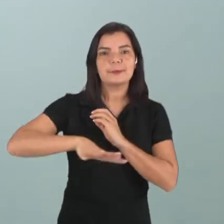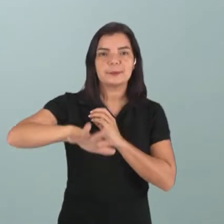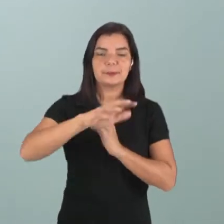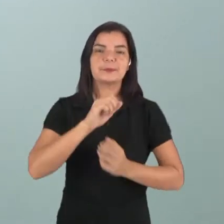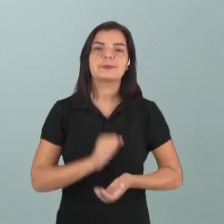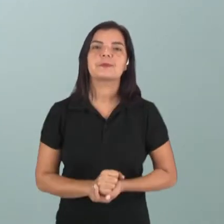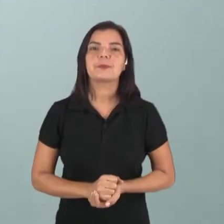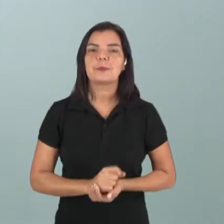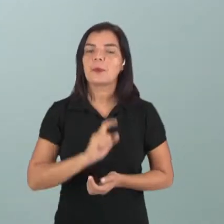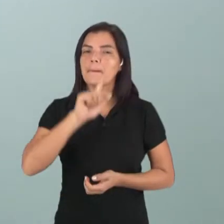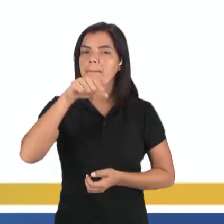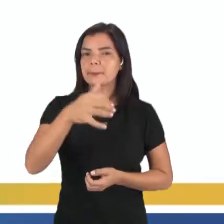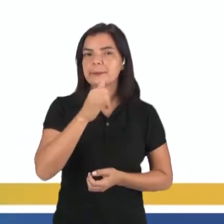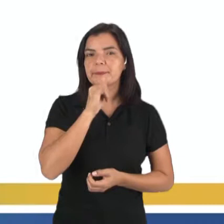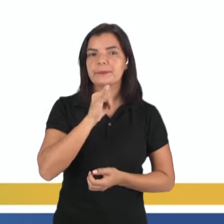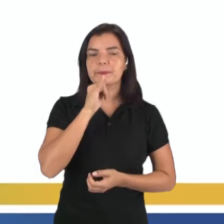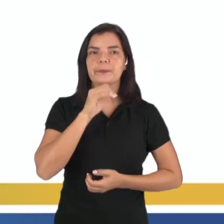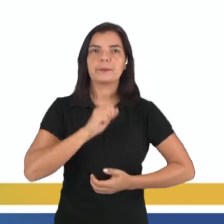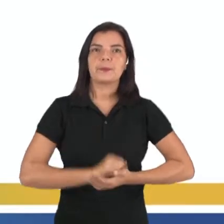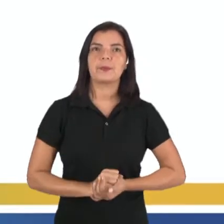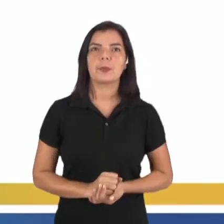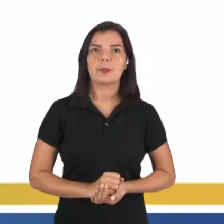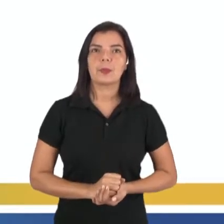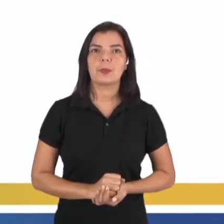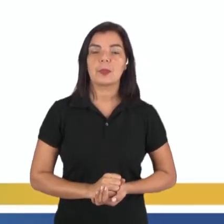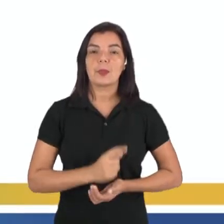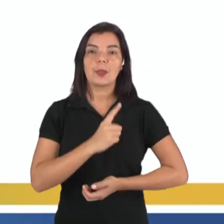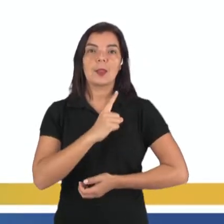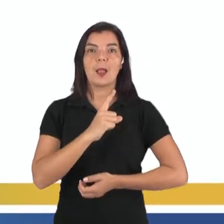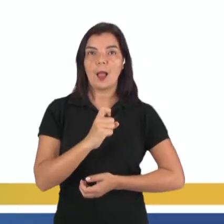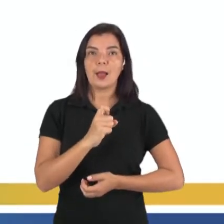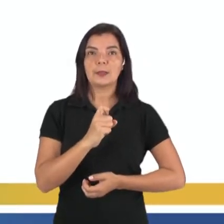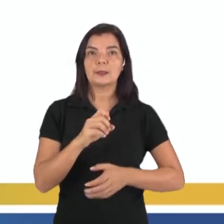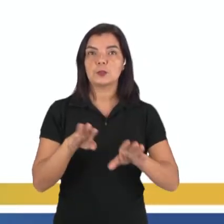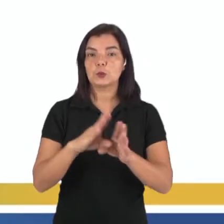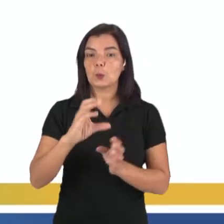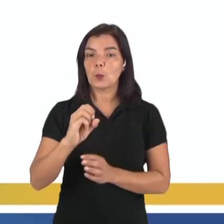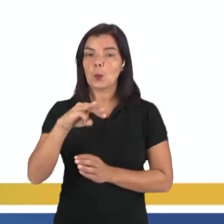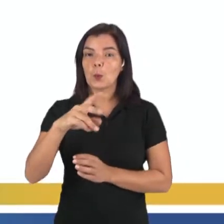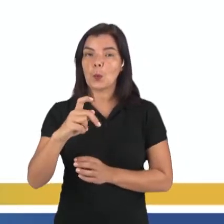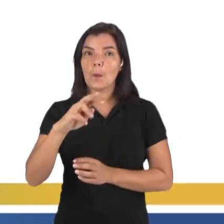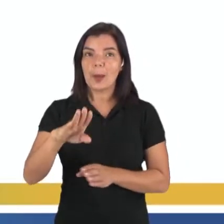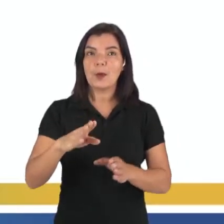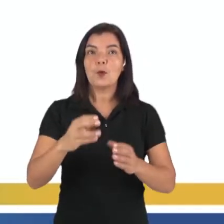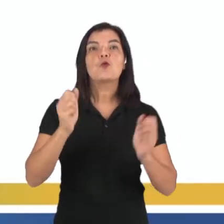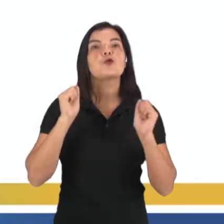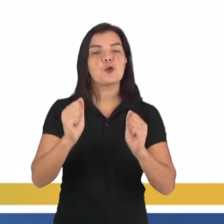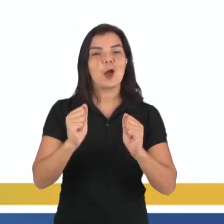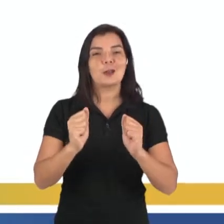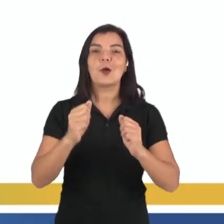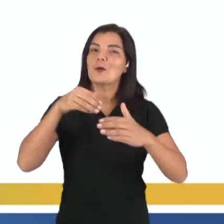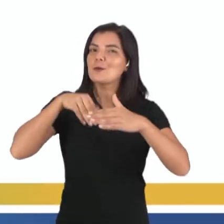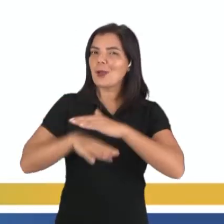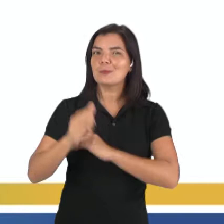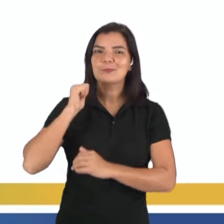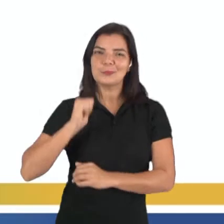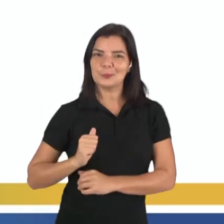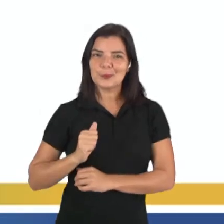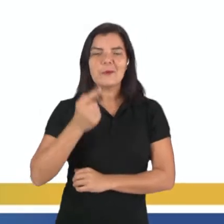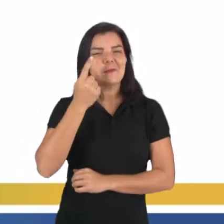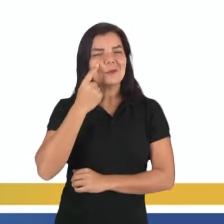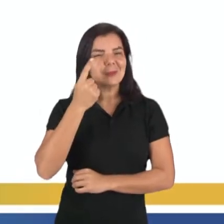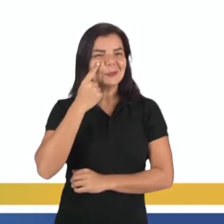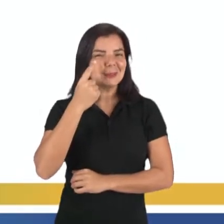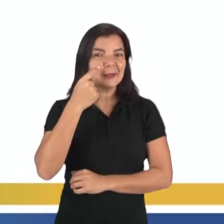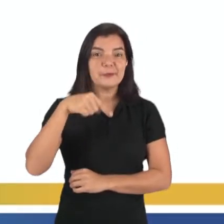tá? Vamos ver mais exemplos? Olha só, Axe Compact, o aerosol que cabe no seu bolso. Com certeza você já viu esse